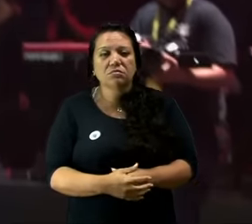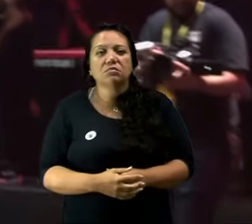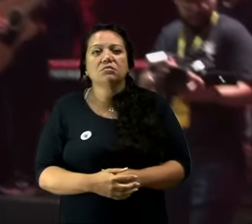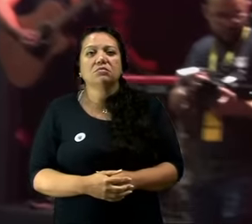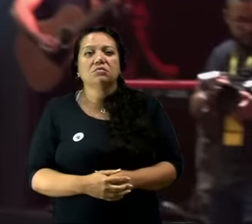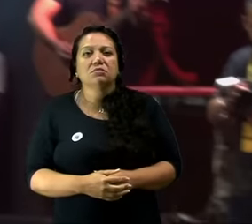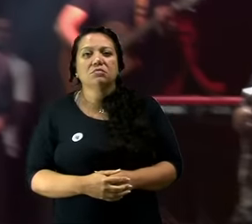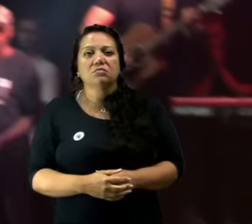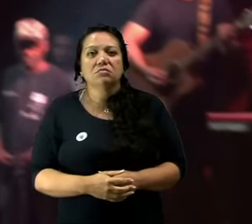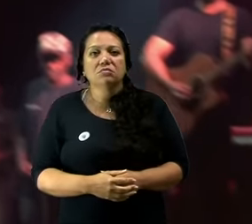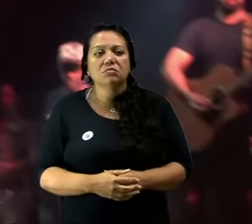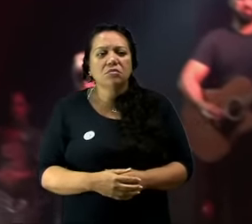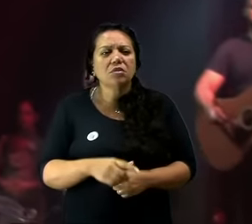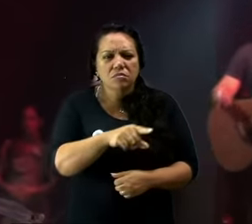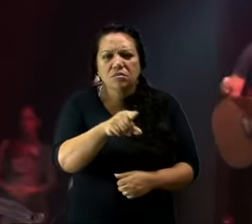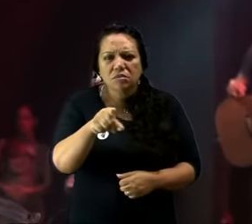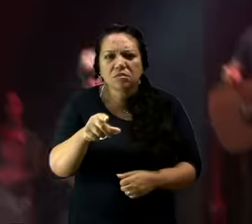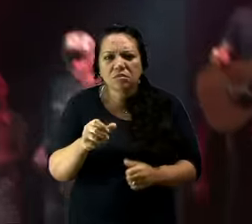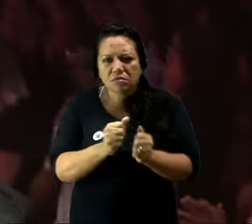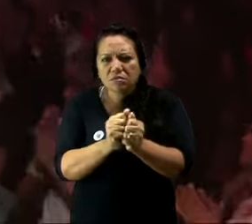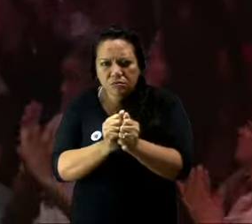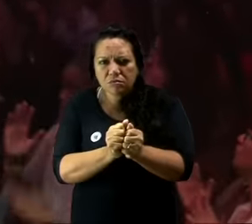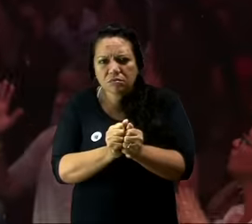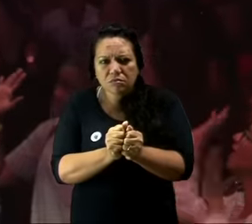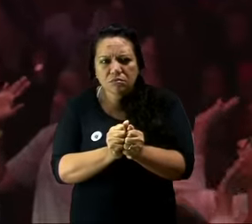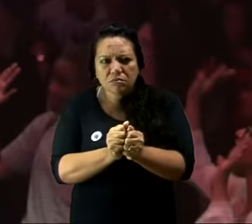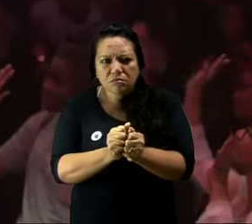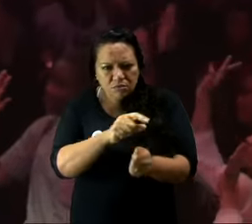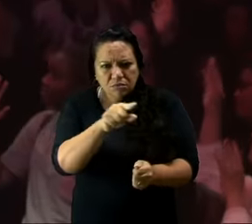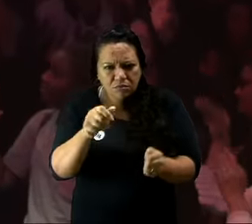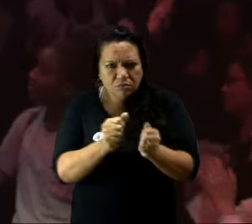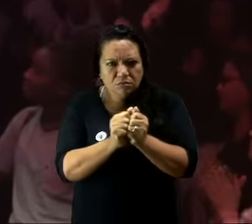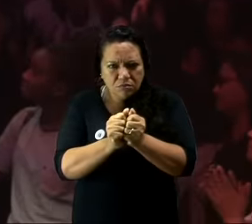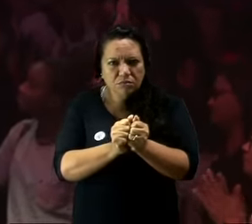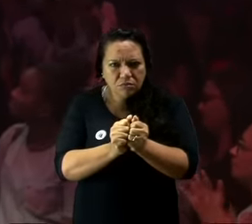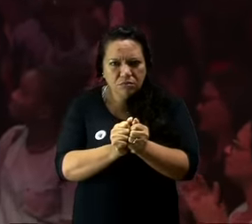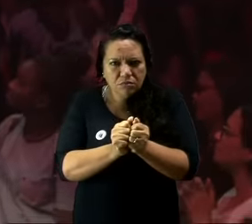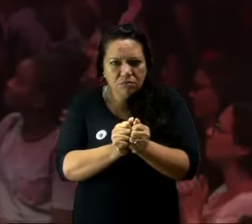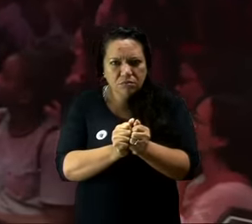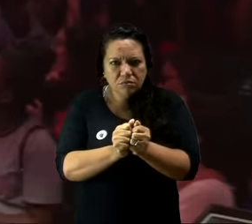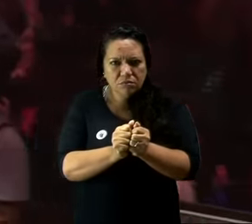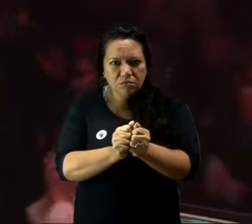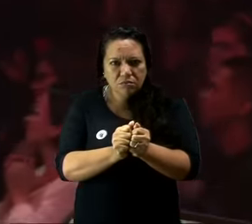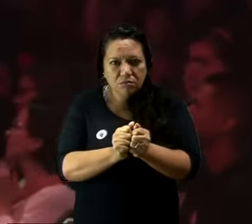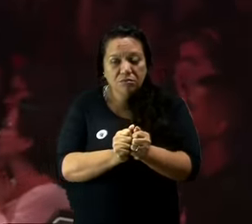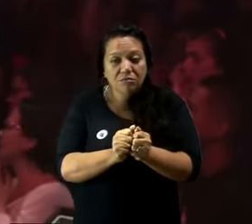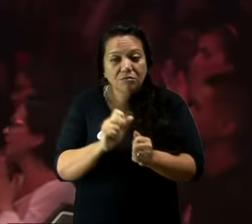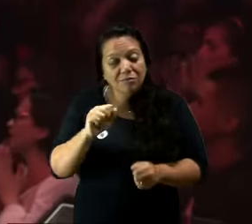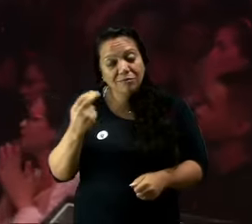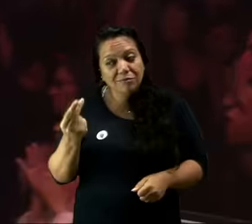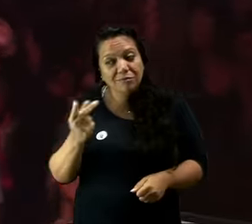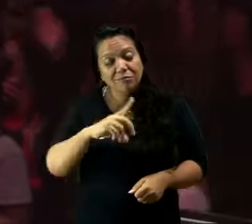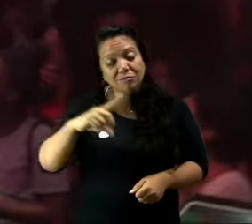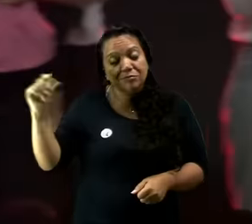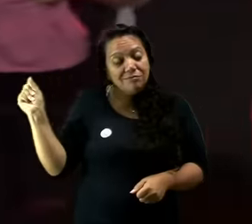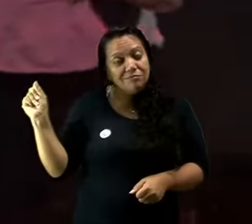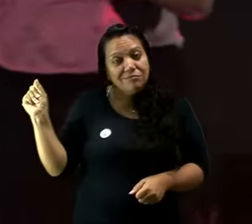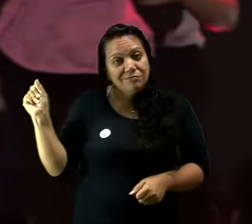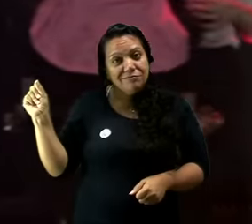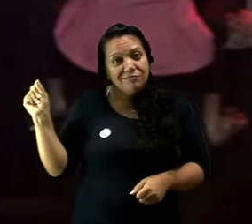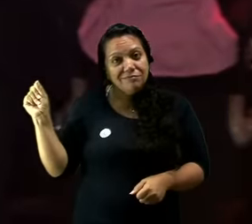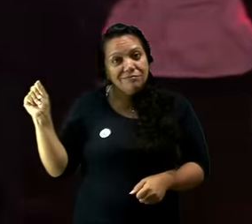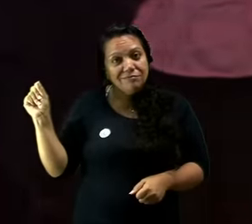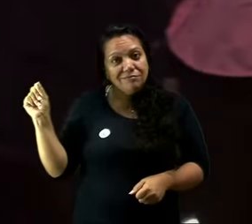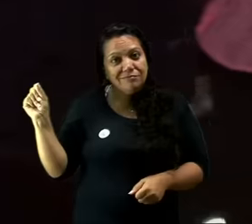Quem está aqui comigo essa noite? Quem está aqui comigo essa noite? Tem alguém aqui ainda? Tem alguém aqui ainda ou alguém já foi? Tem alguém aí? Tem